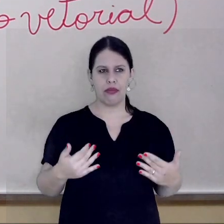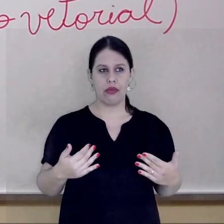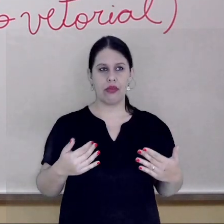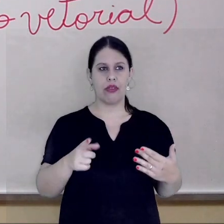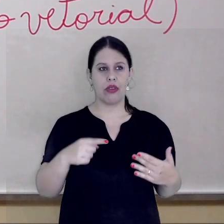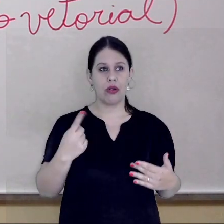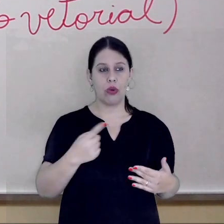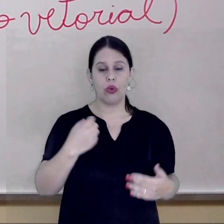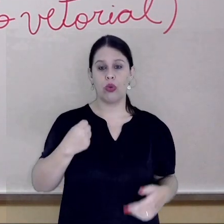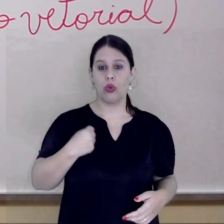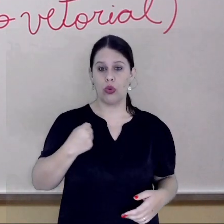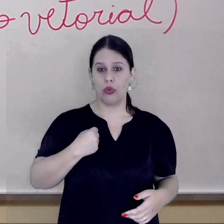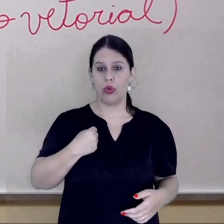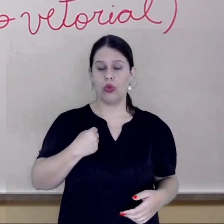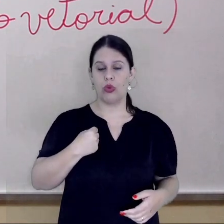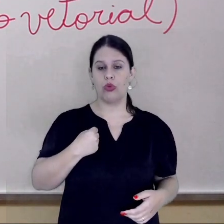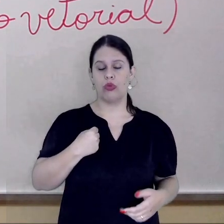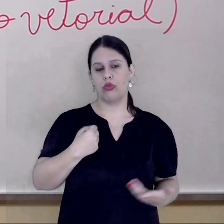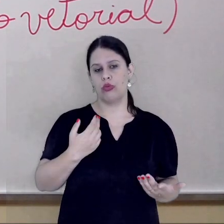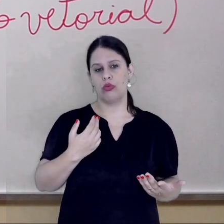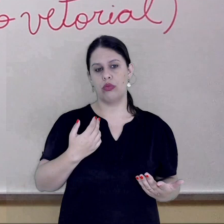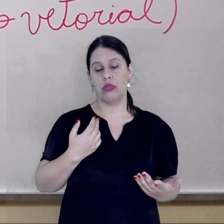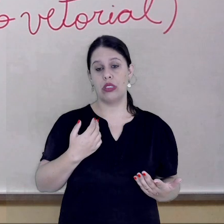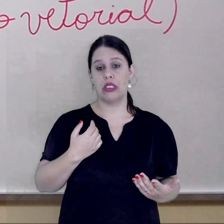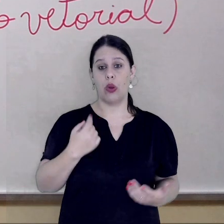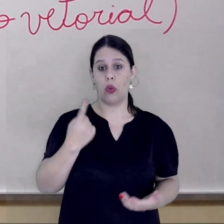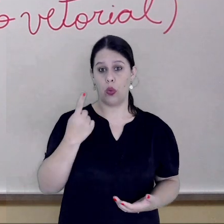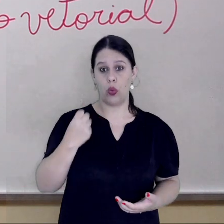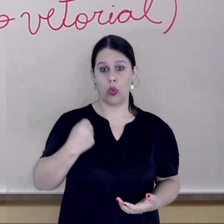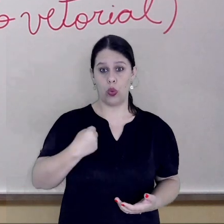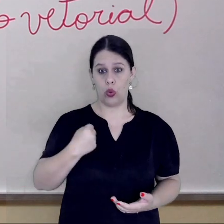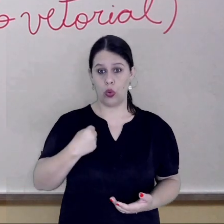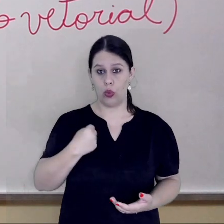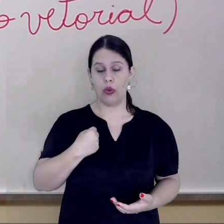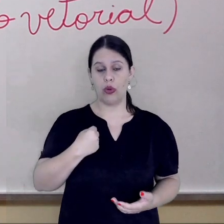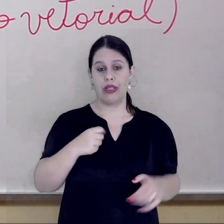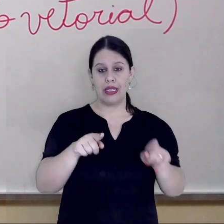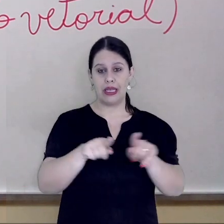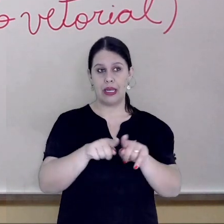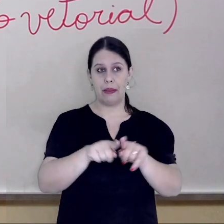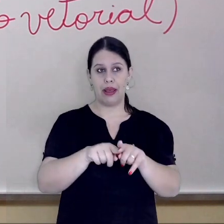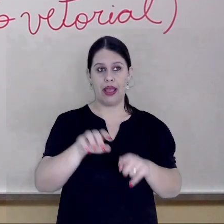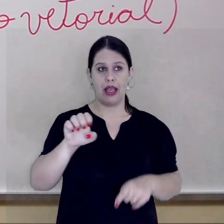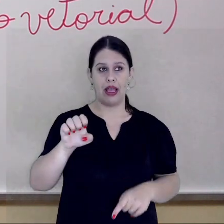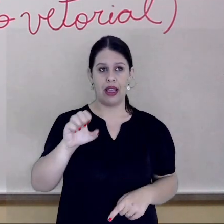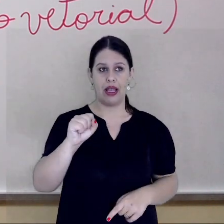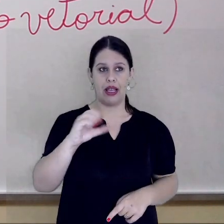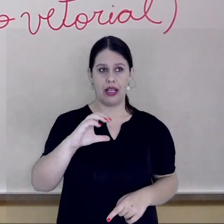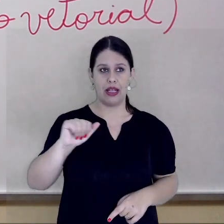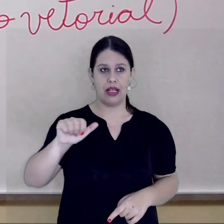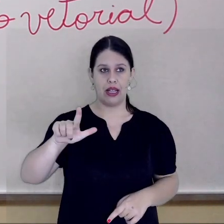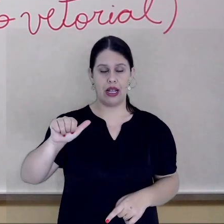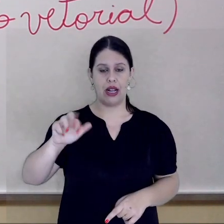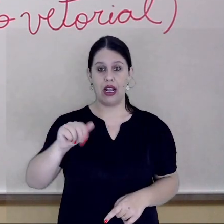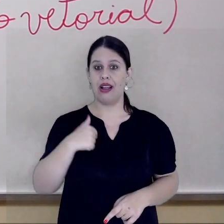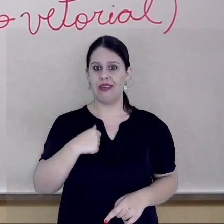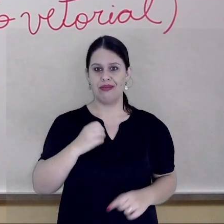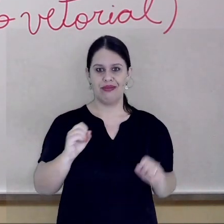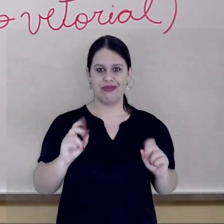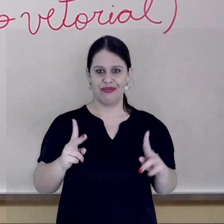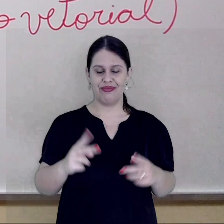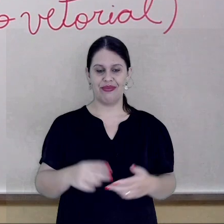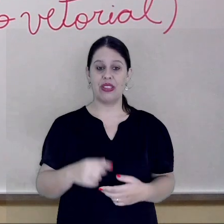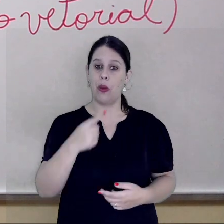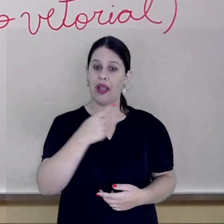um número mais a unidade de medida? Então, um número também é um escalar. Legal? Muito